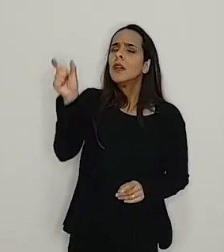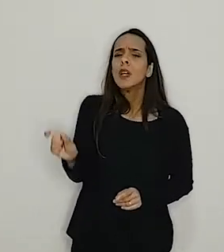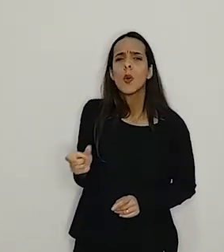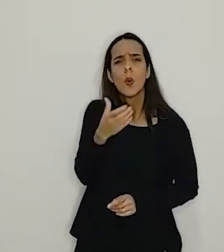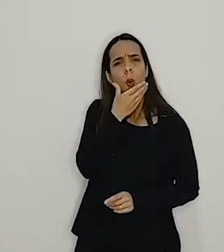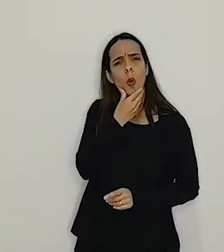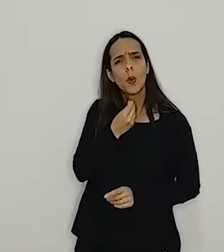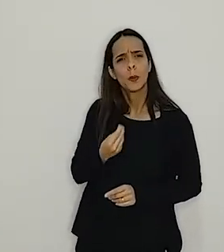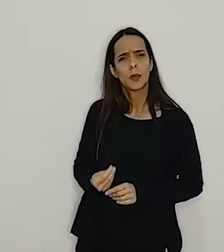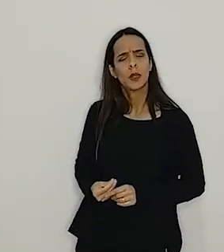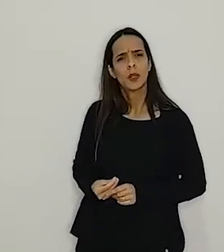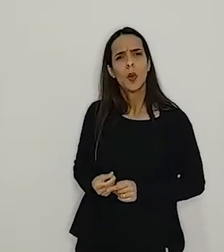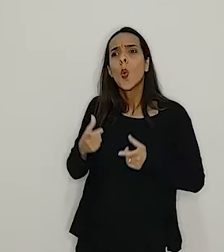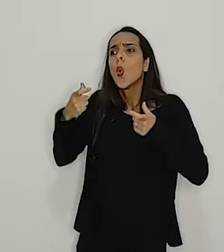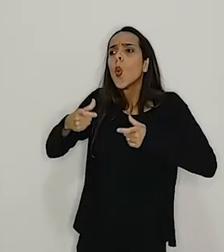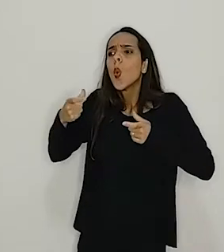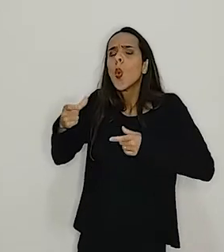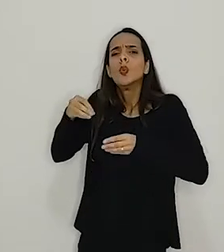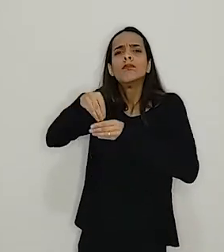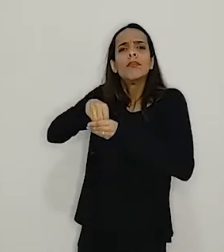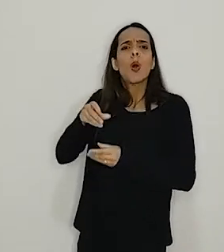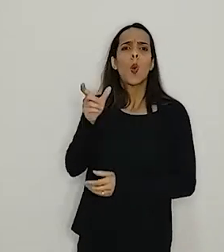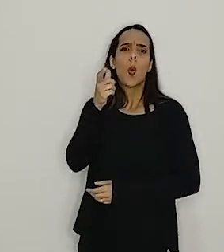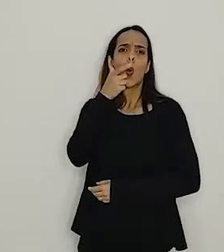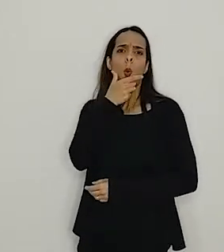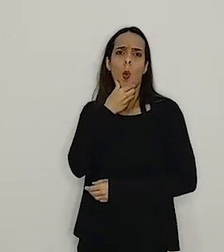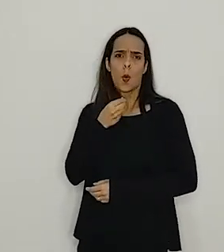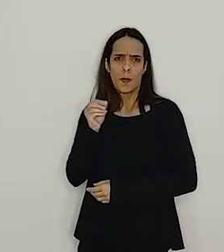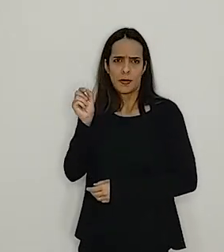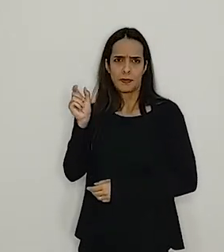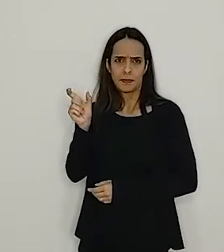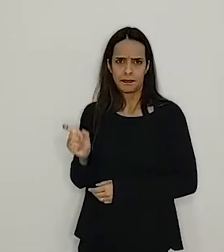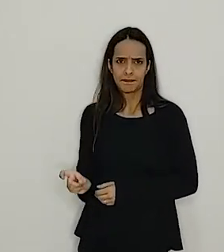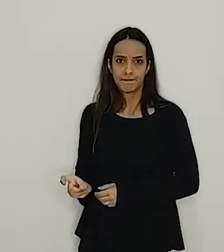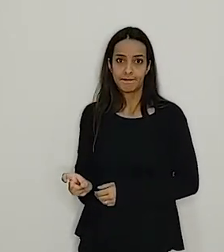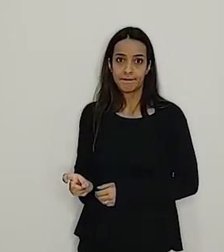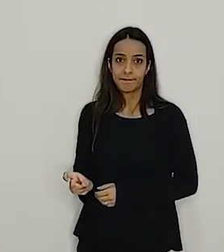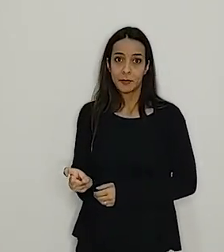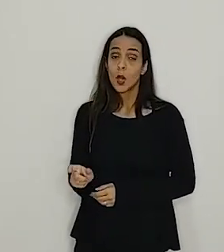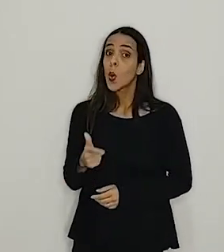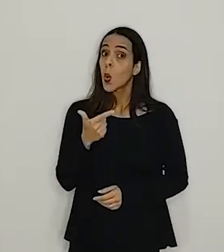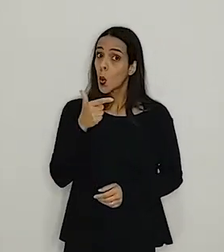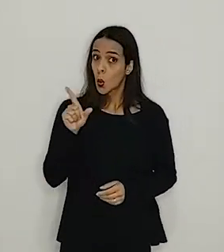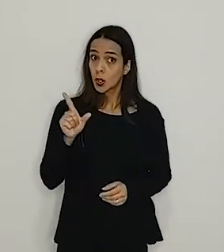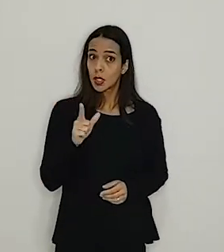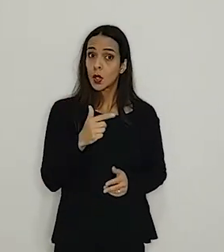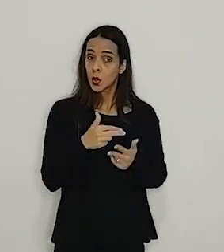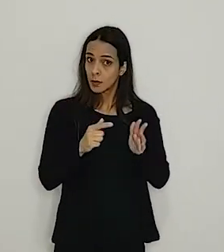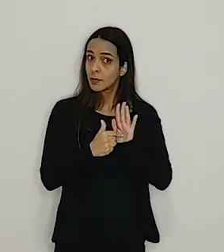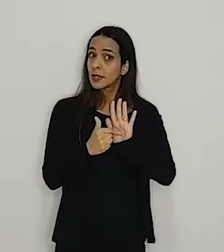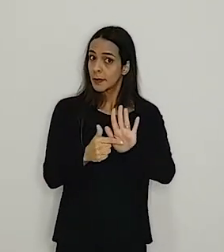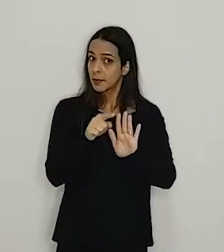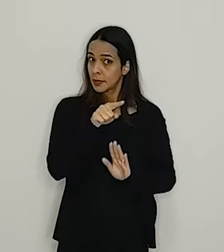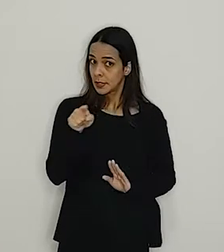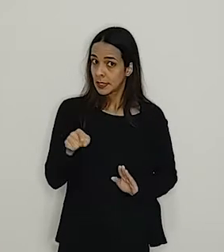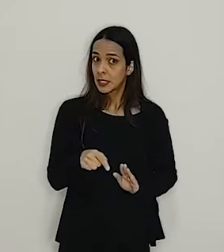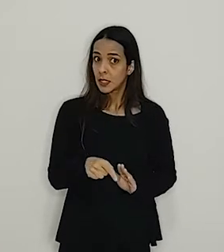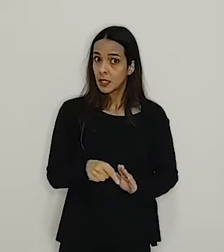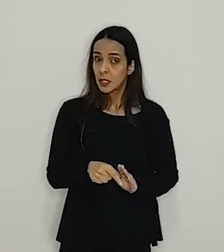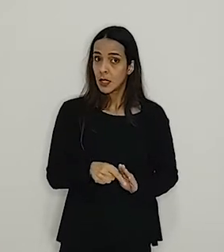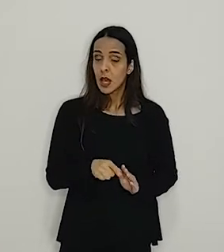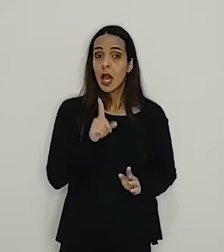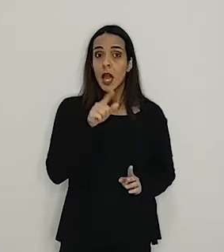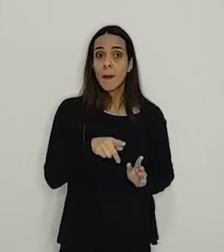Que homem é esse? Onde é que esse homem está? E aí eu gostaria de trazer mais um dado para vocês. Esses dados